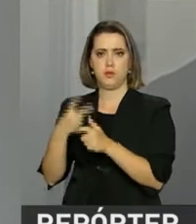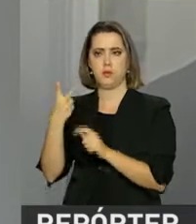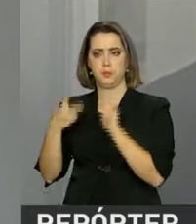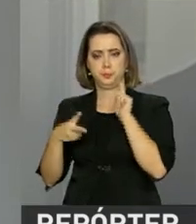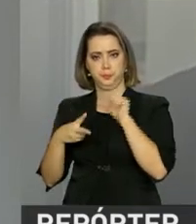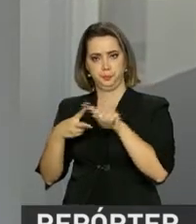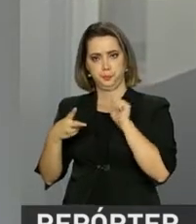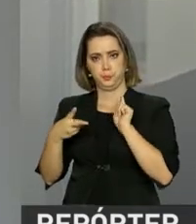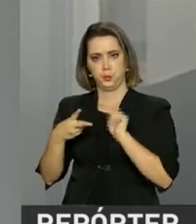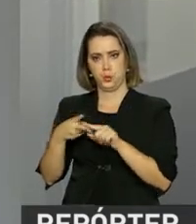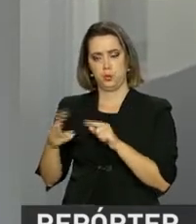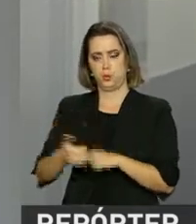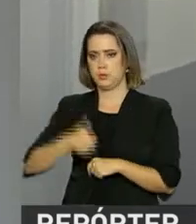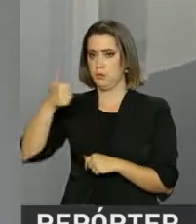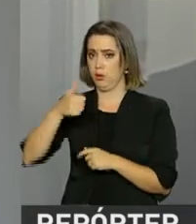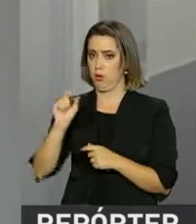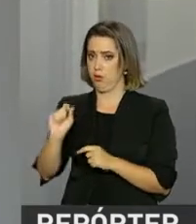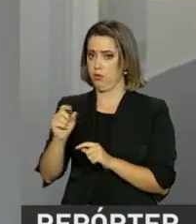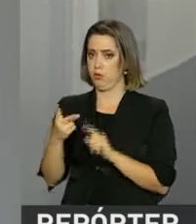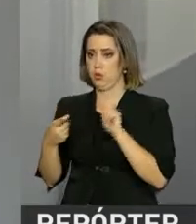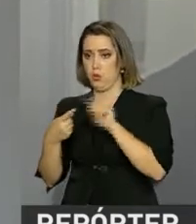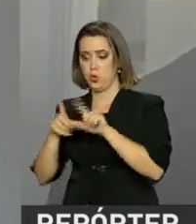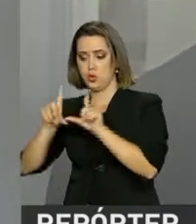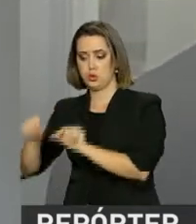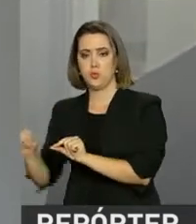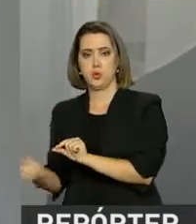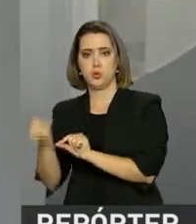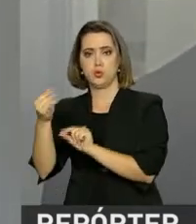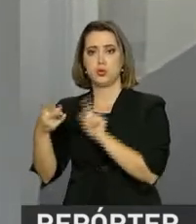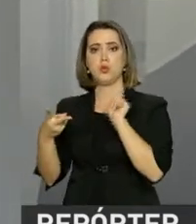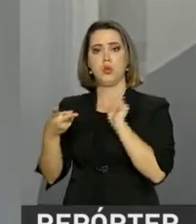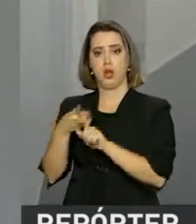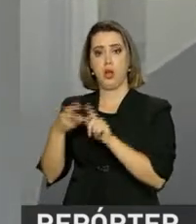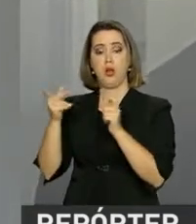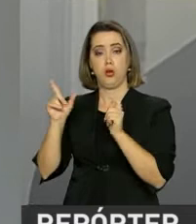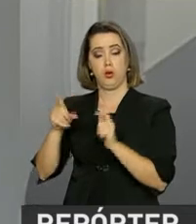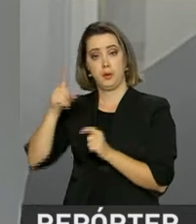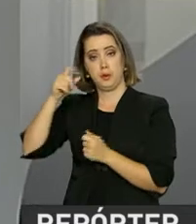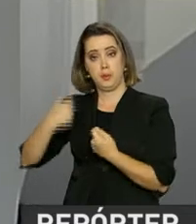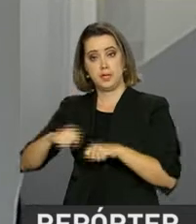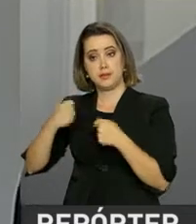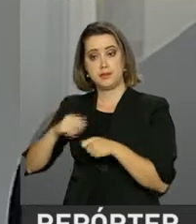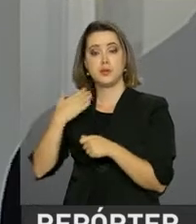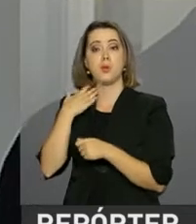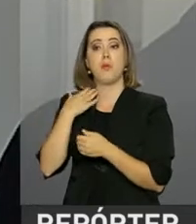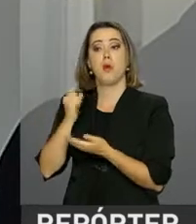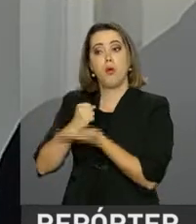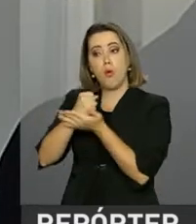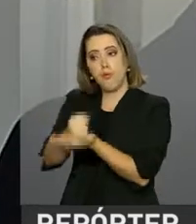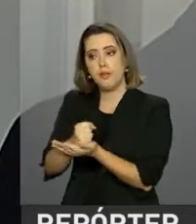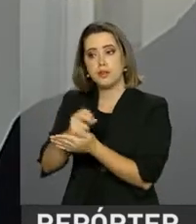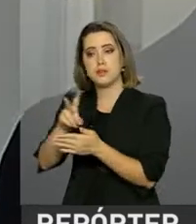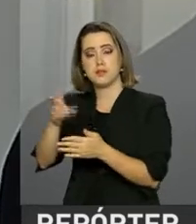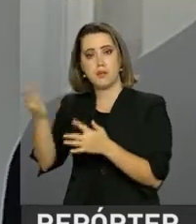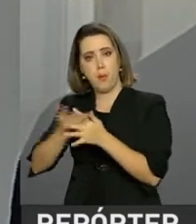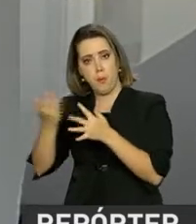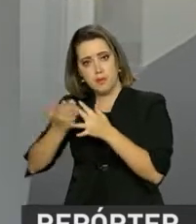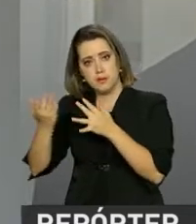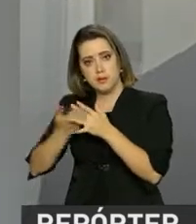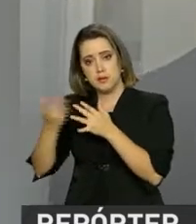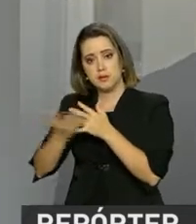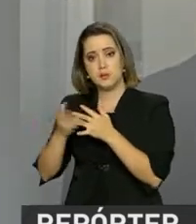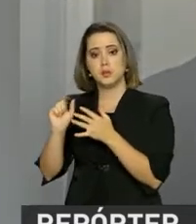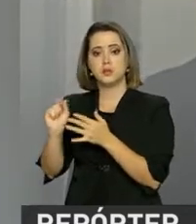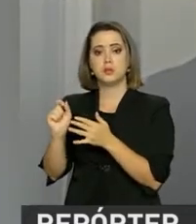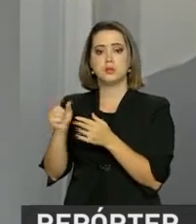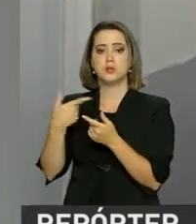relacionadas ao consumidor a diminuição da taxa de juros ea obrigatoriedade da instituição financeira de conceder um crédito parcelado ou